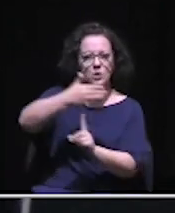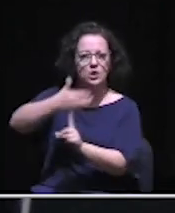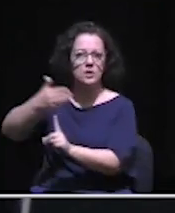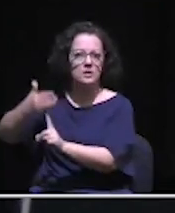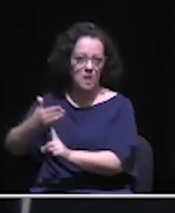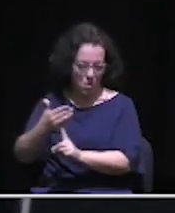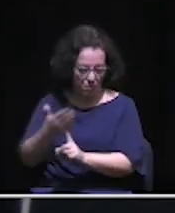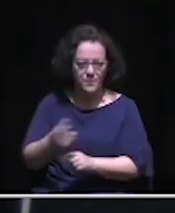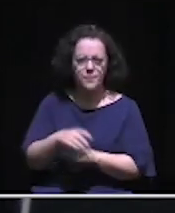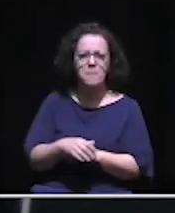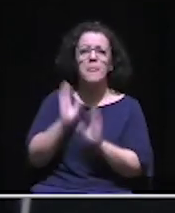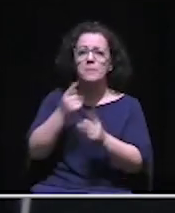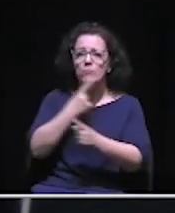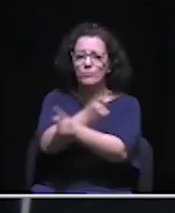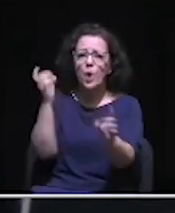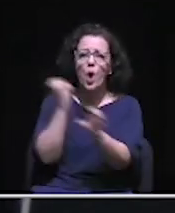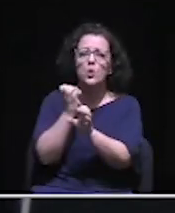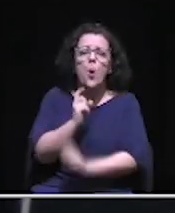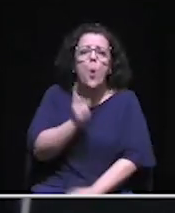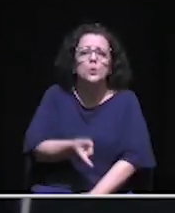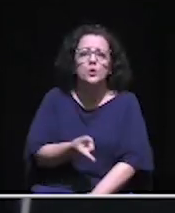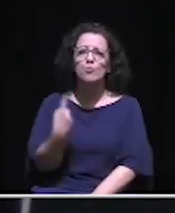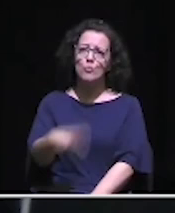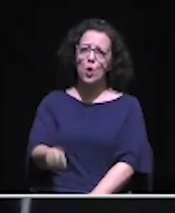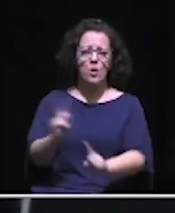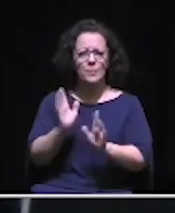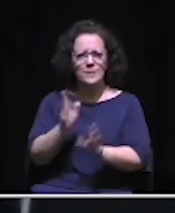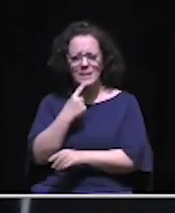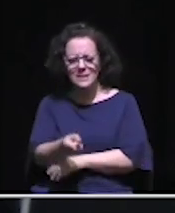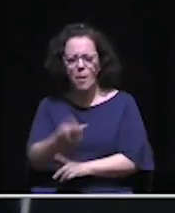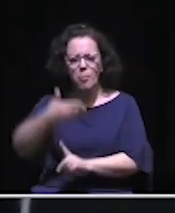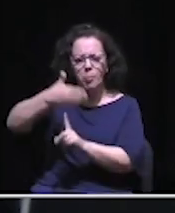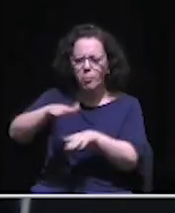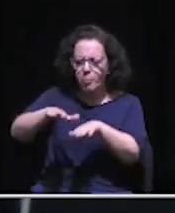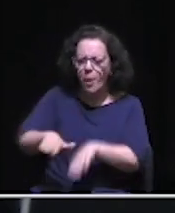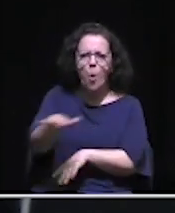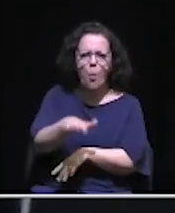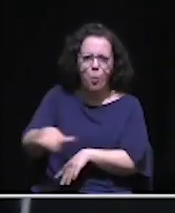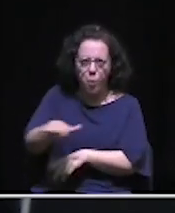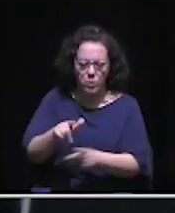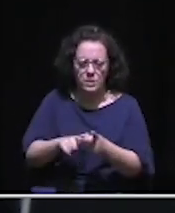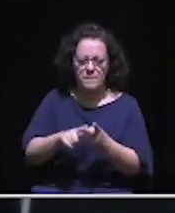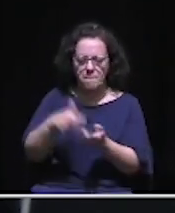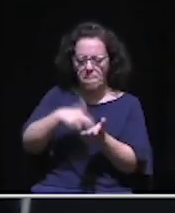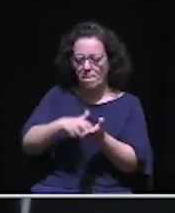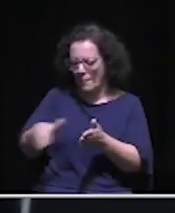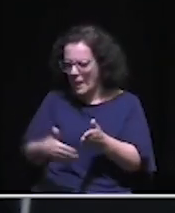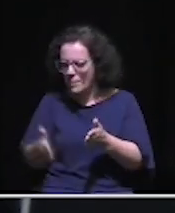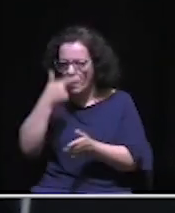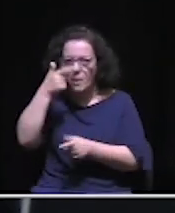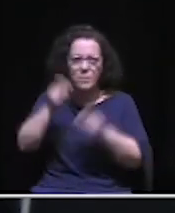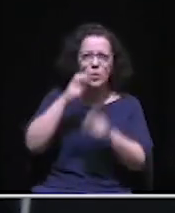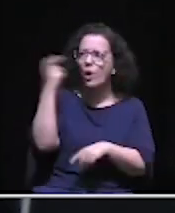É preciso indicar quais são esses autocarros, mas não basta. É preciso indicar muito bem quais são as paragens e indicar os caminhos para que as pessoas não